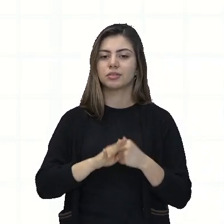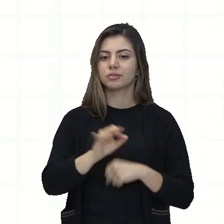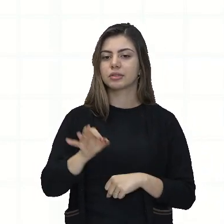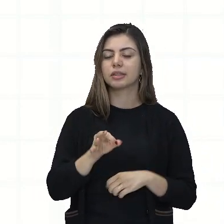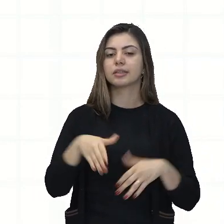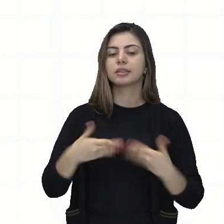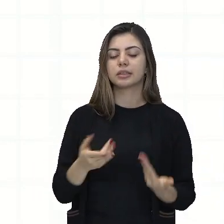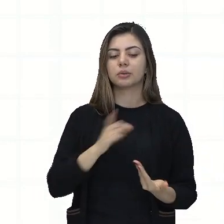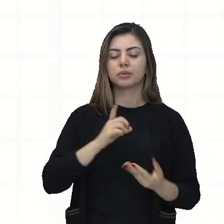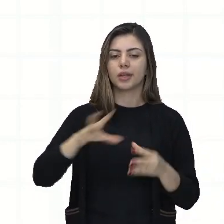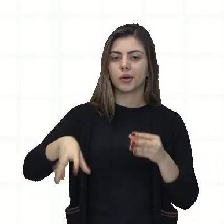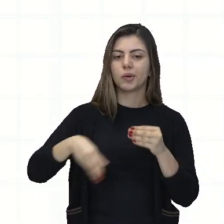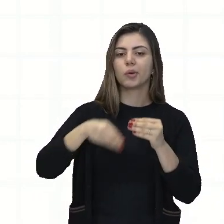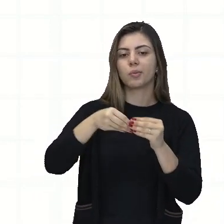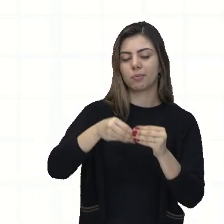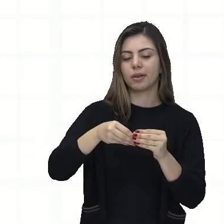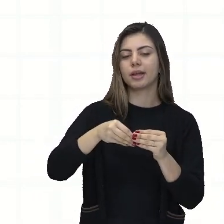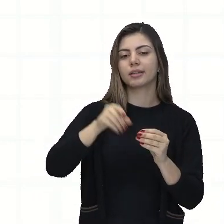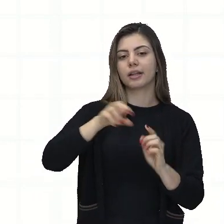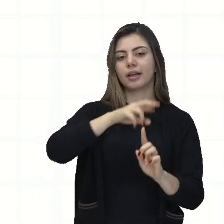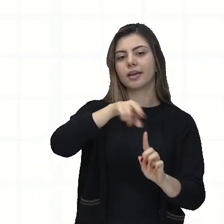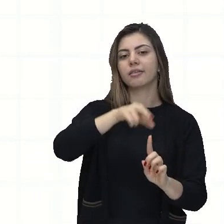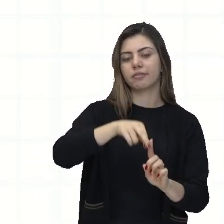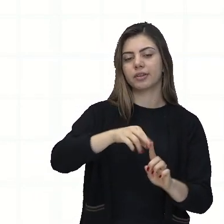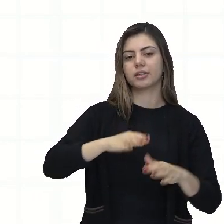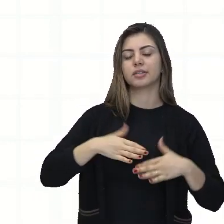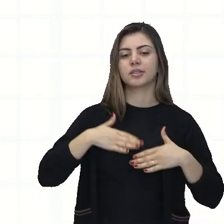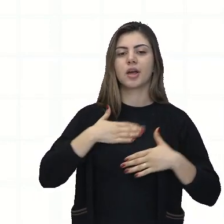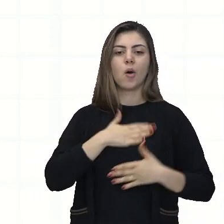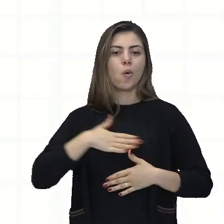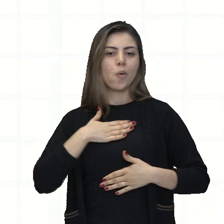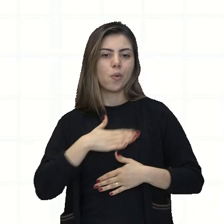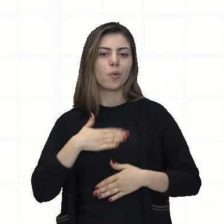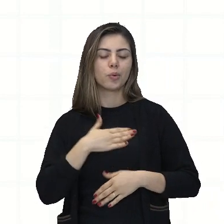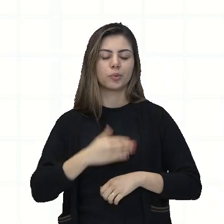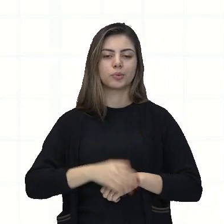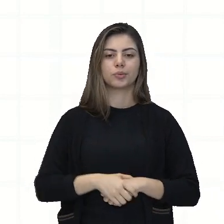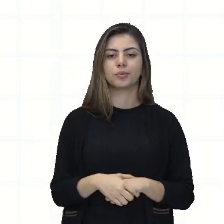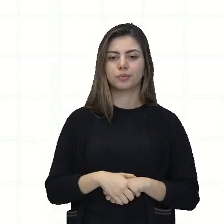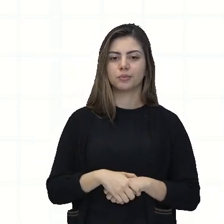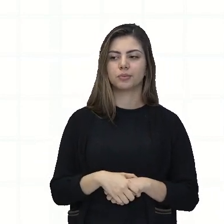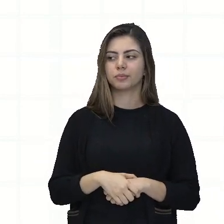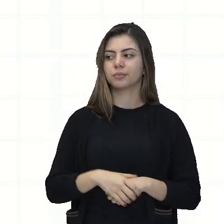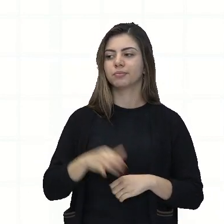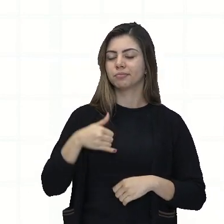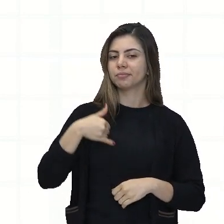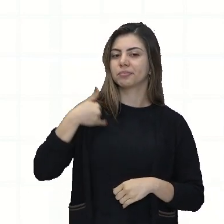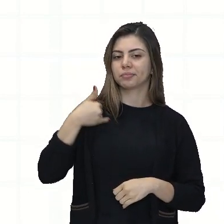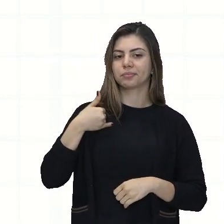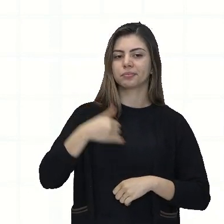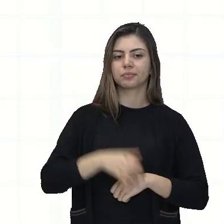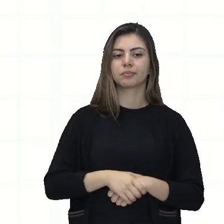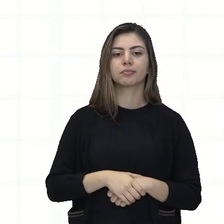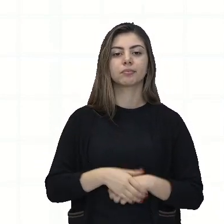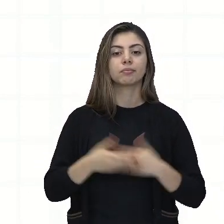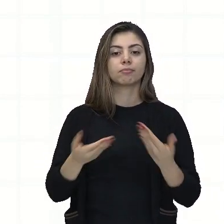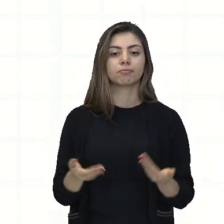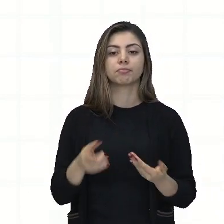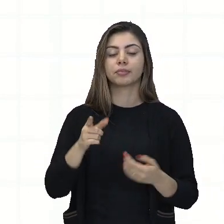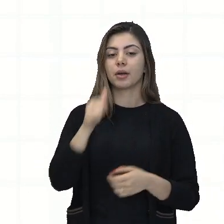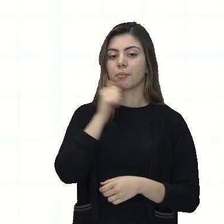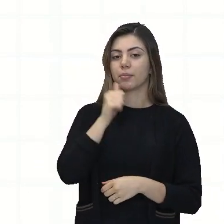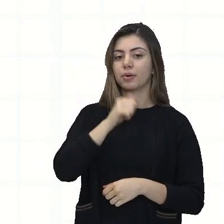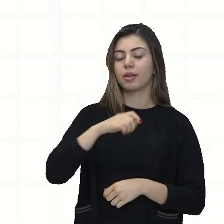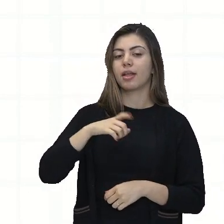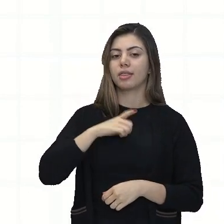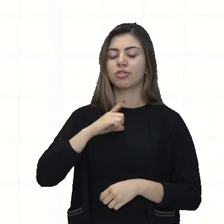ele completa o sentido do substantivo, indicando a qualidade pela qual a pessoa sente orgulho. Recapitulando, eu tenho aqui, ela tinha orgulho da